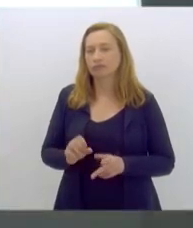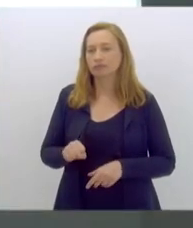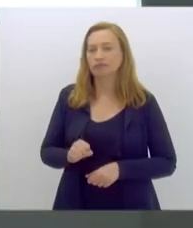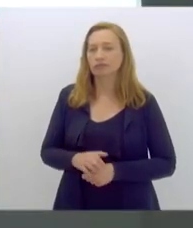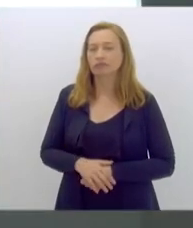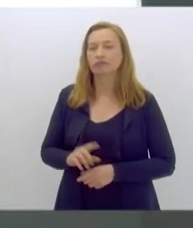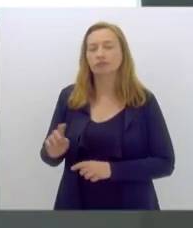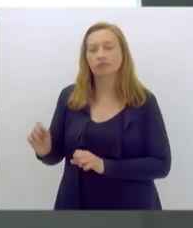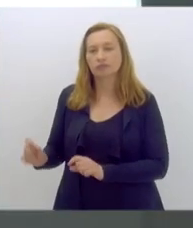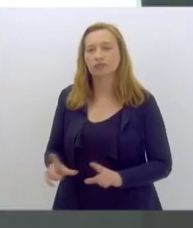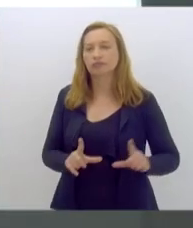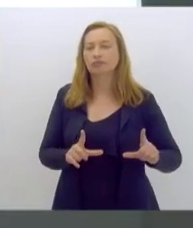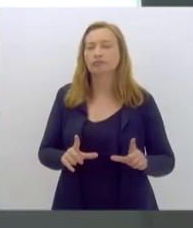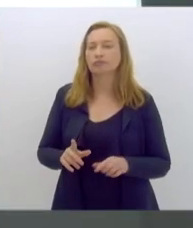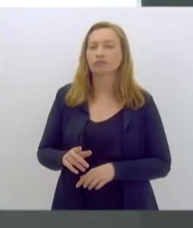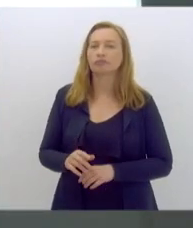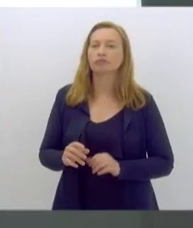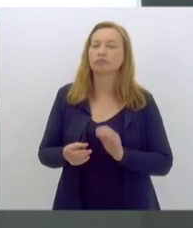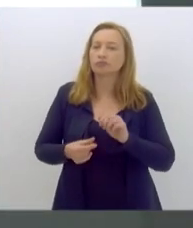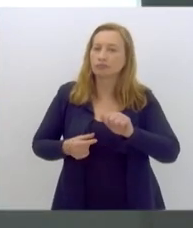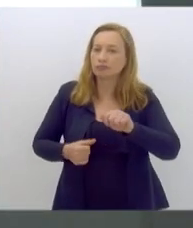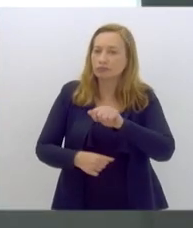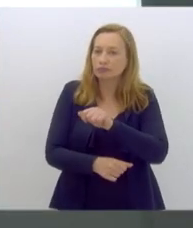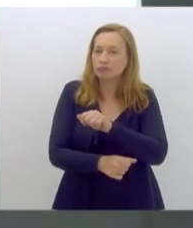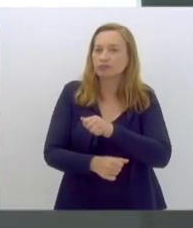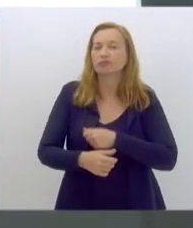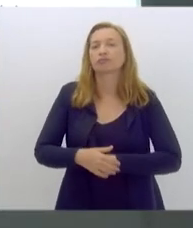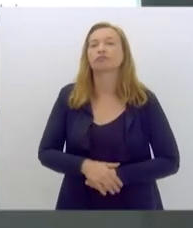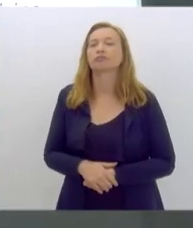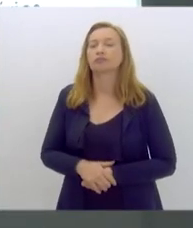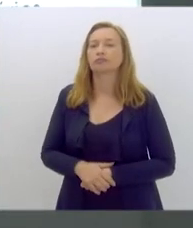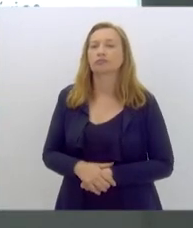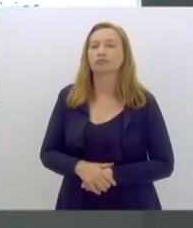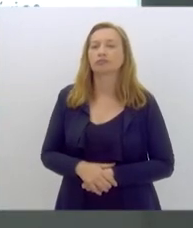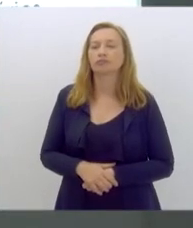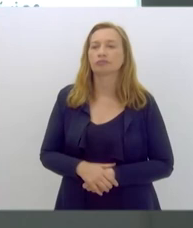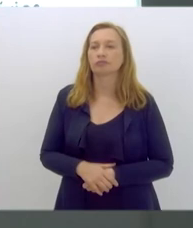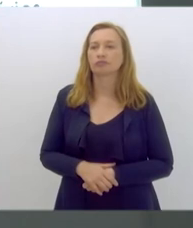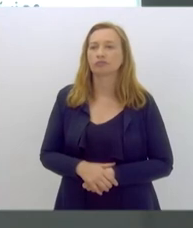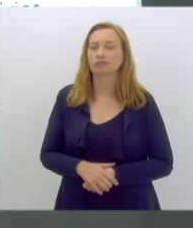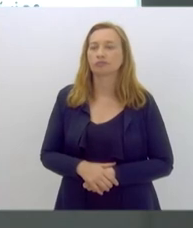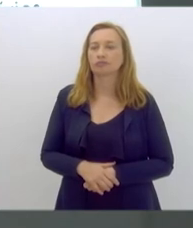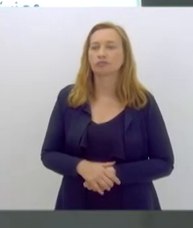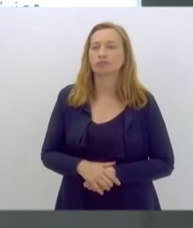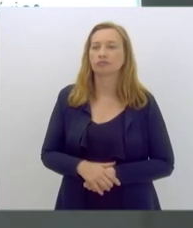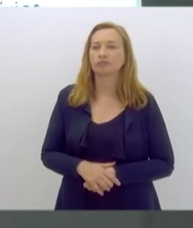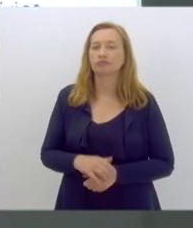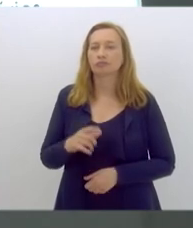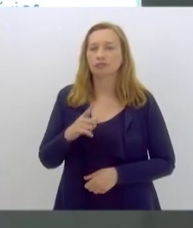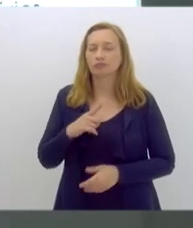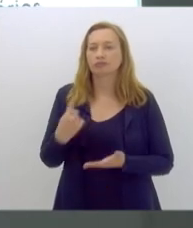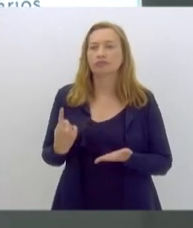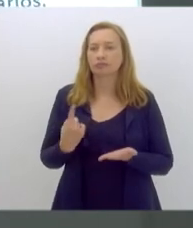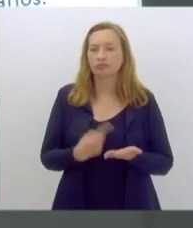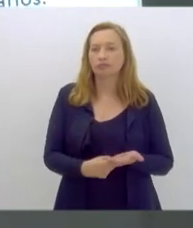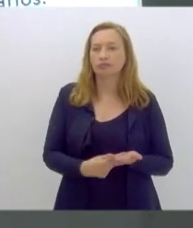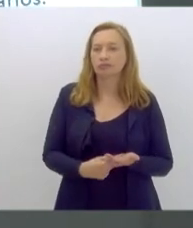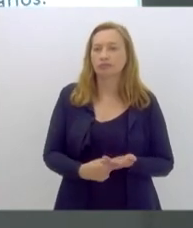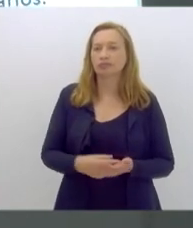próximo slide a gente tá falando de investimentos né então nós temos no pacto